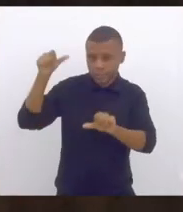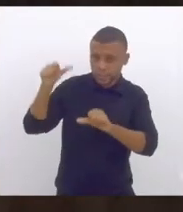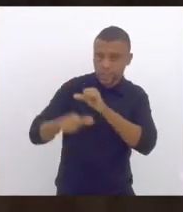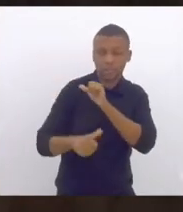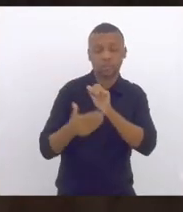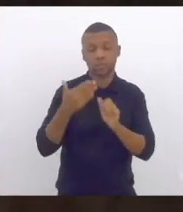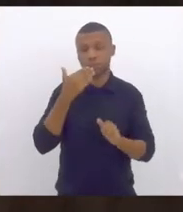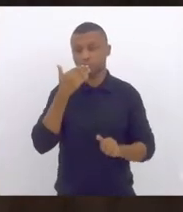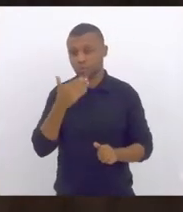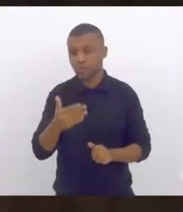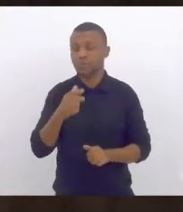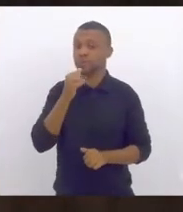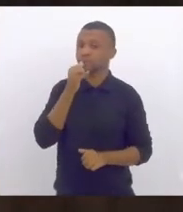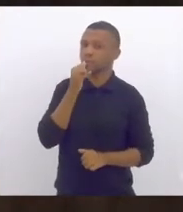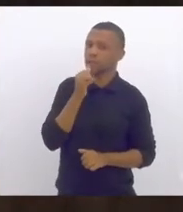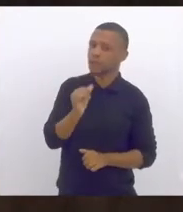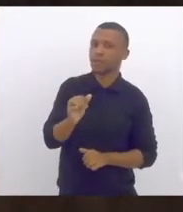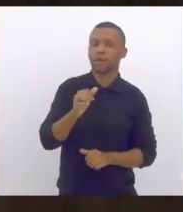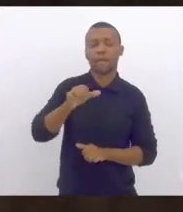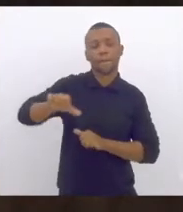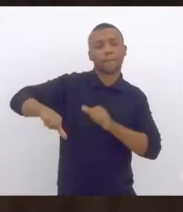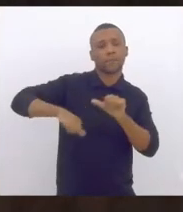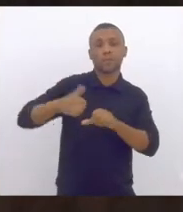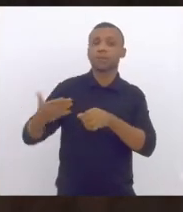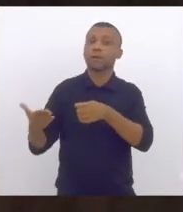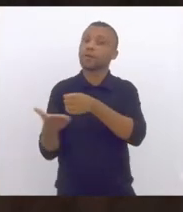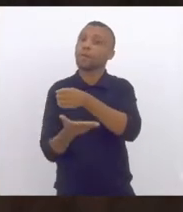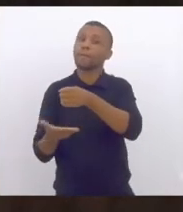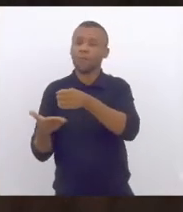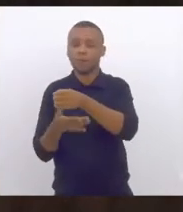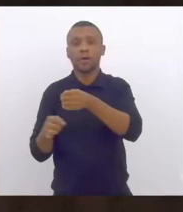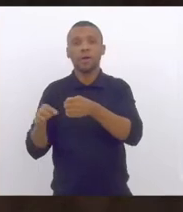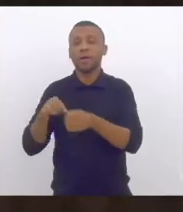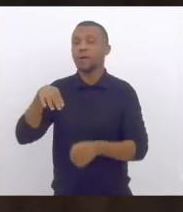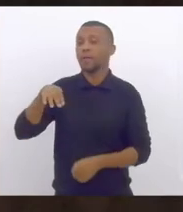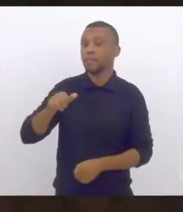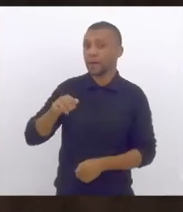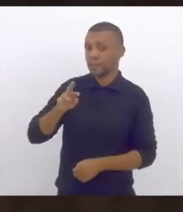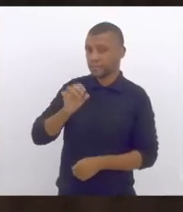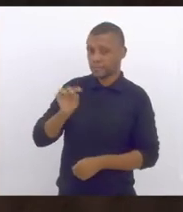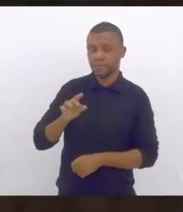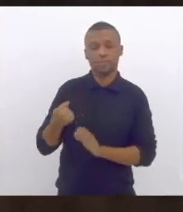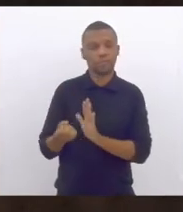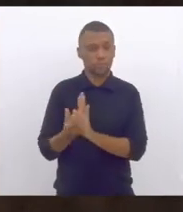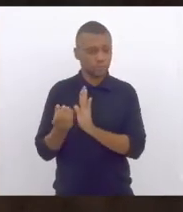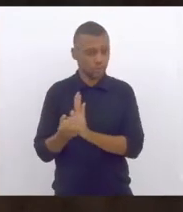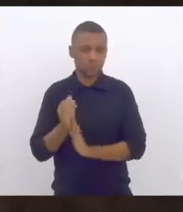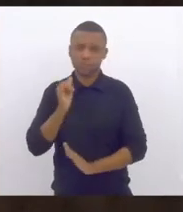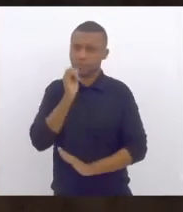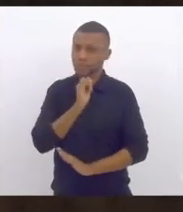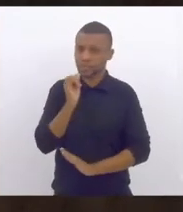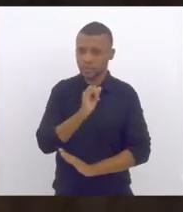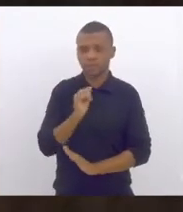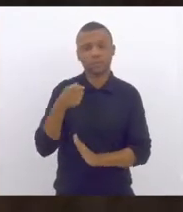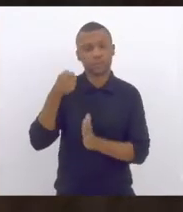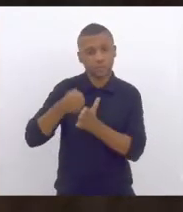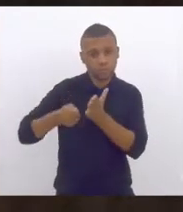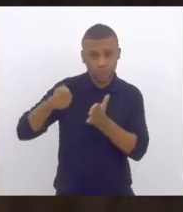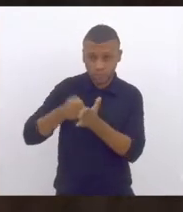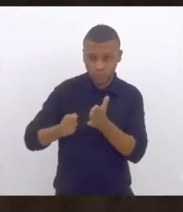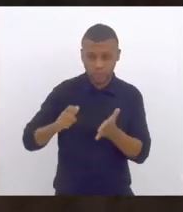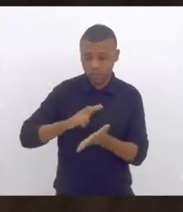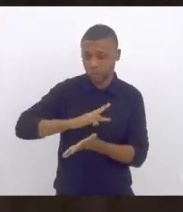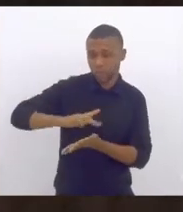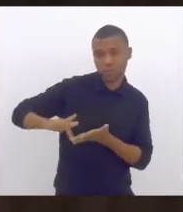por uma mudança na nossa matriz produtiva. Temos que lutar, né, sem dúvida nenhuma, para que toda a nossa biodiversidade esteja